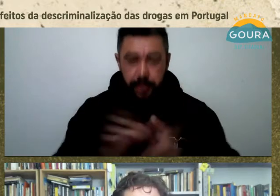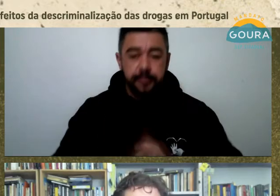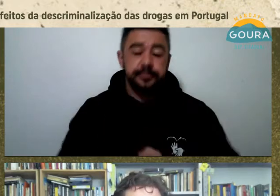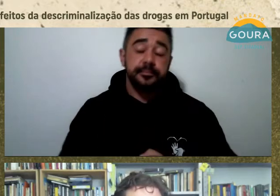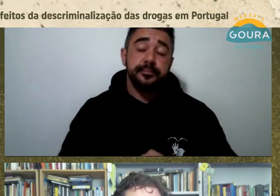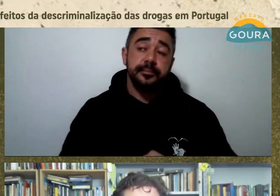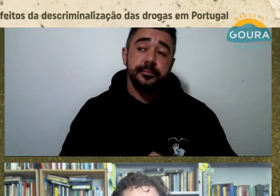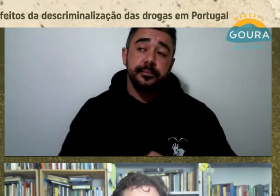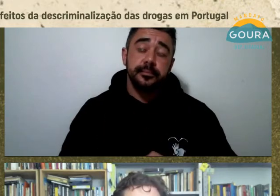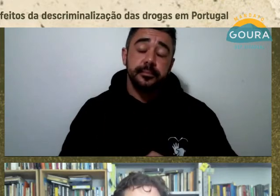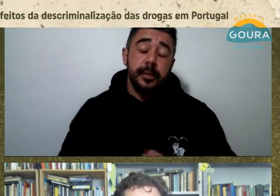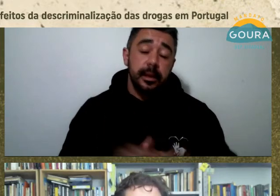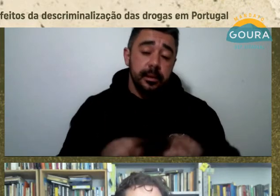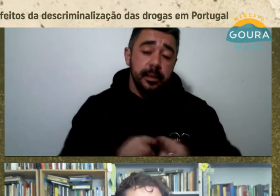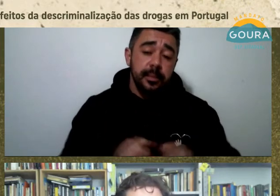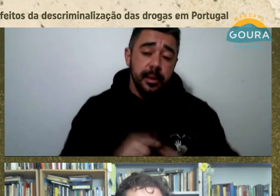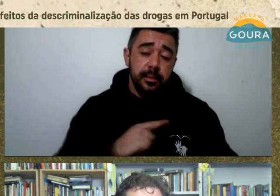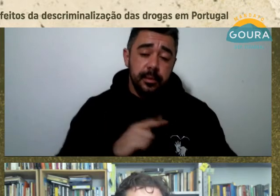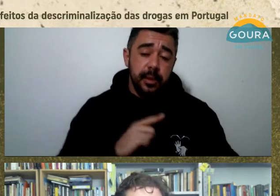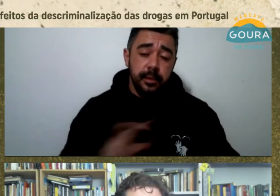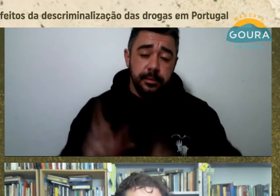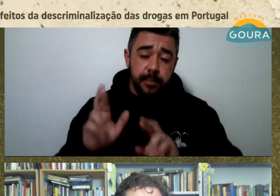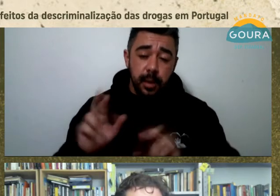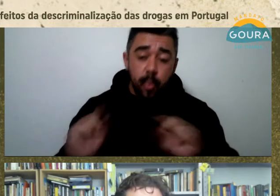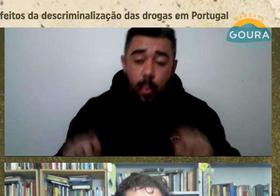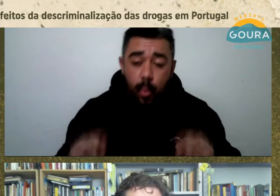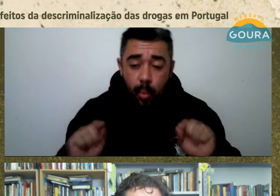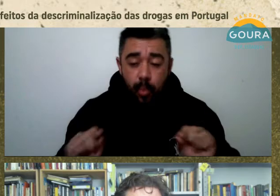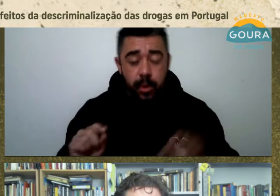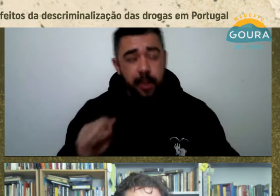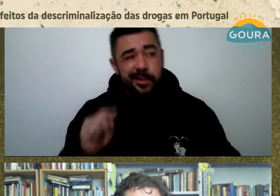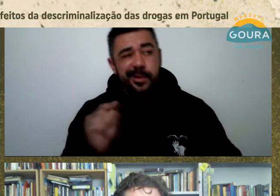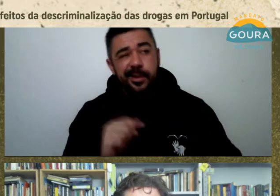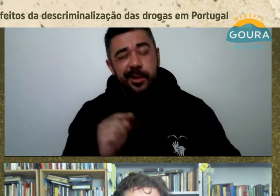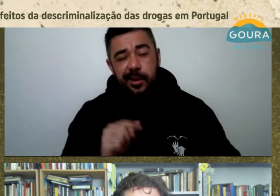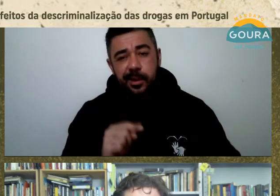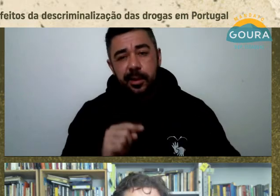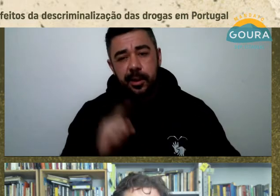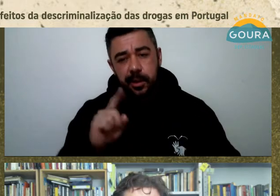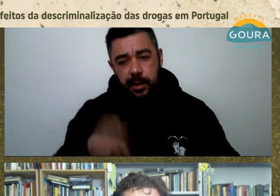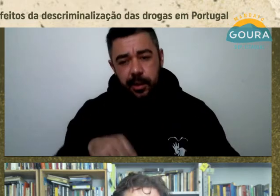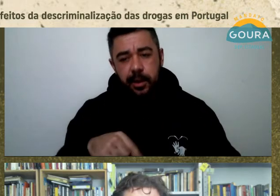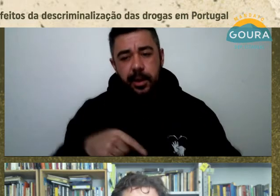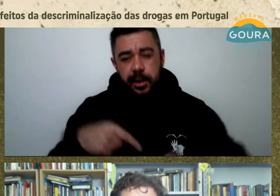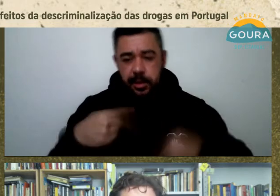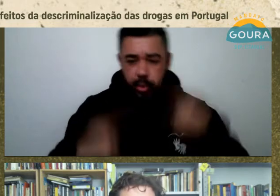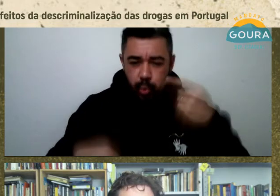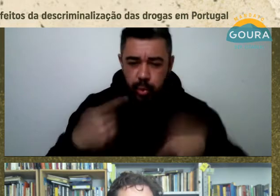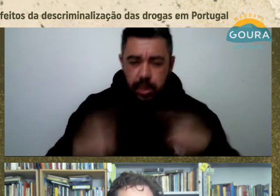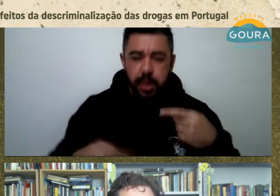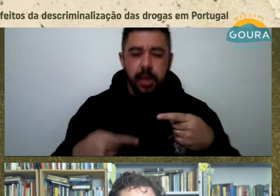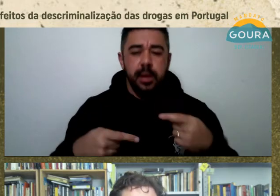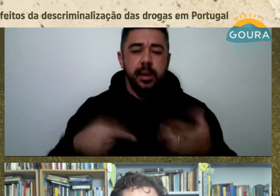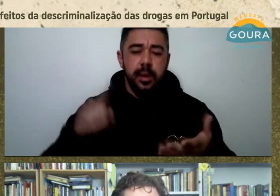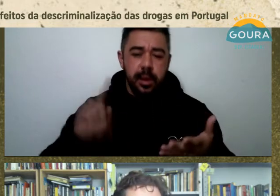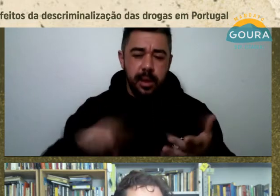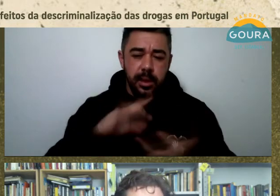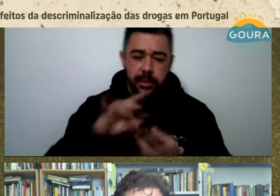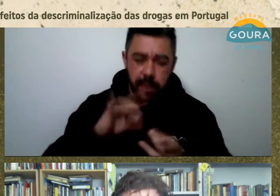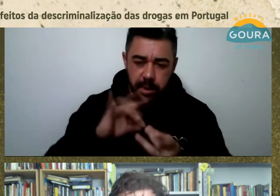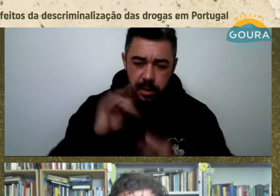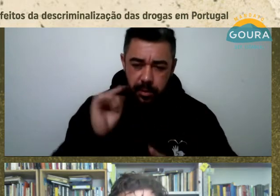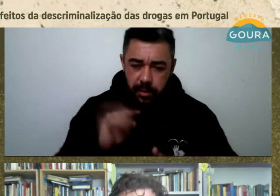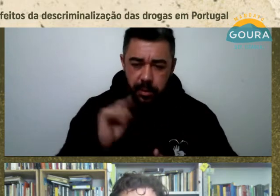e tenho a expectativa de que esse debate e essa discussão na especialidade